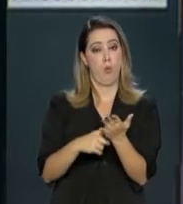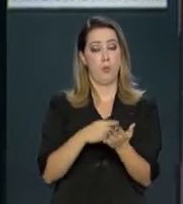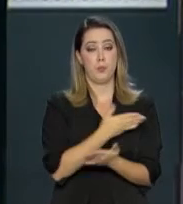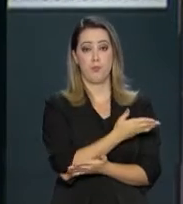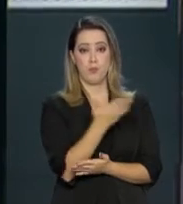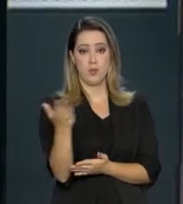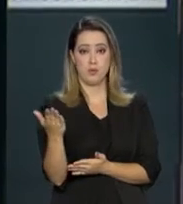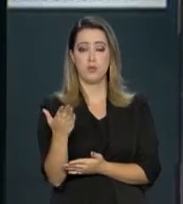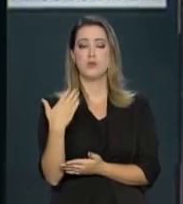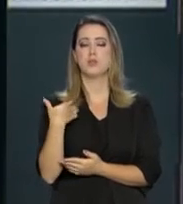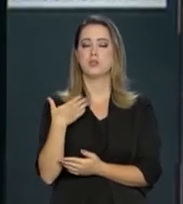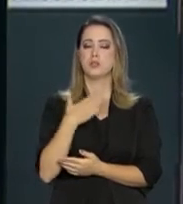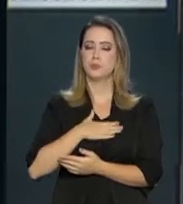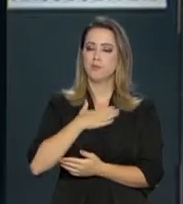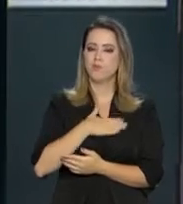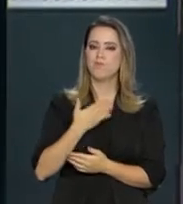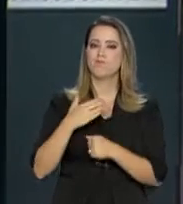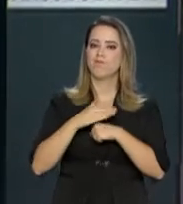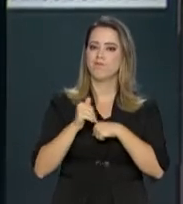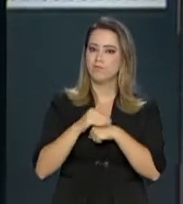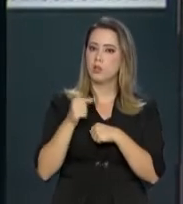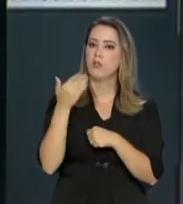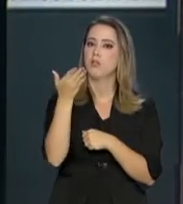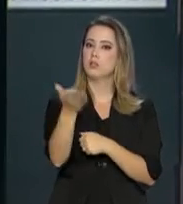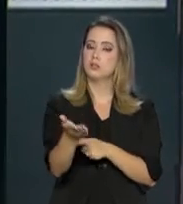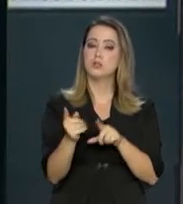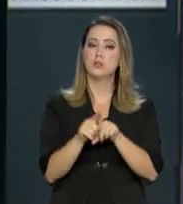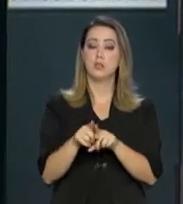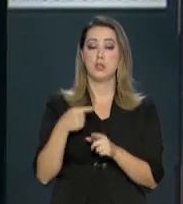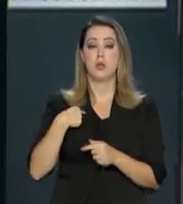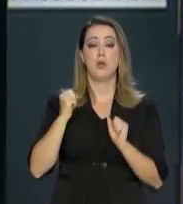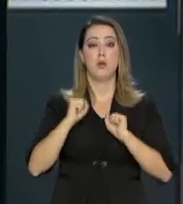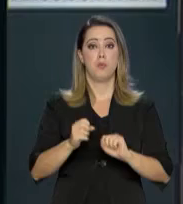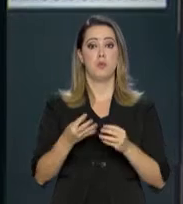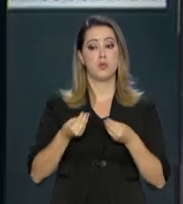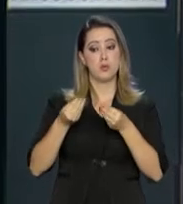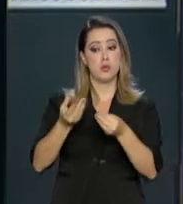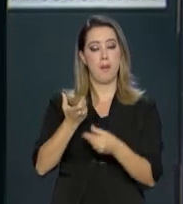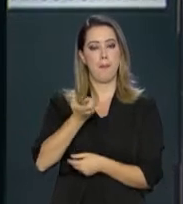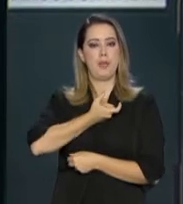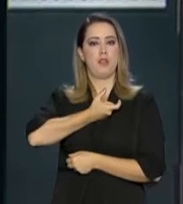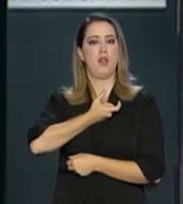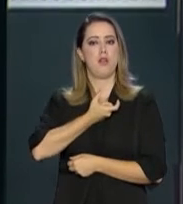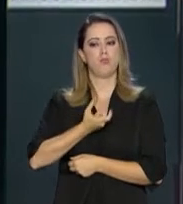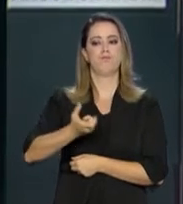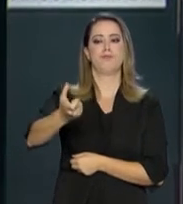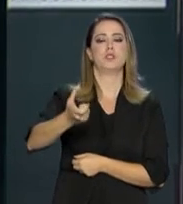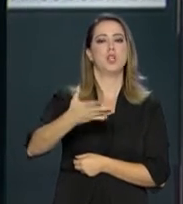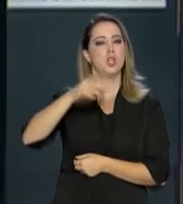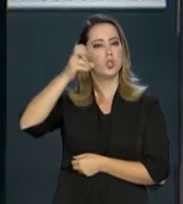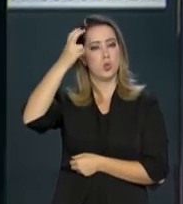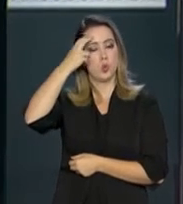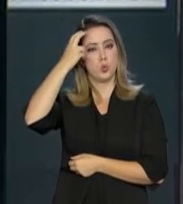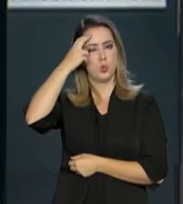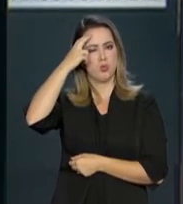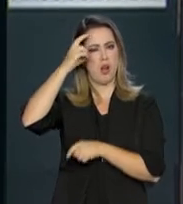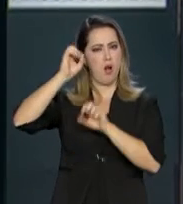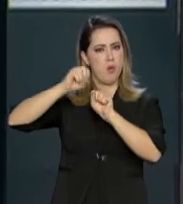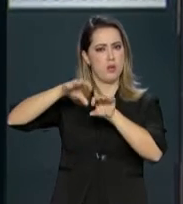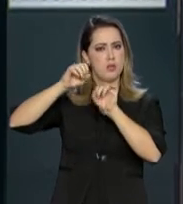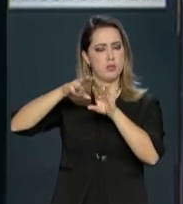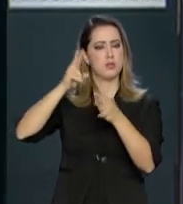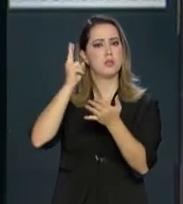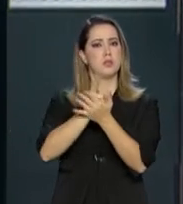extremamente carinhoso é que eu tenho a competência de conferir a medalha de mérito cultural e educacional, mesmo de